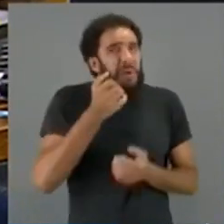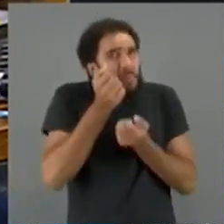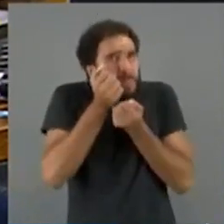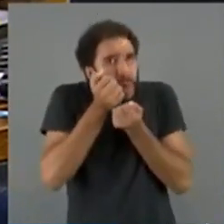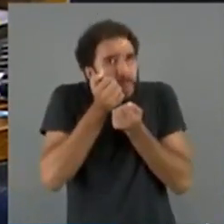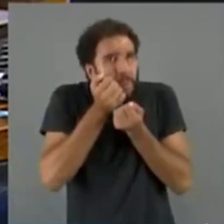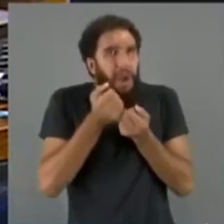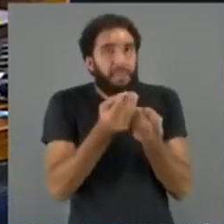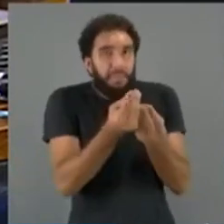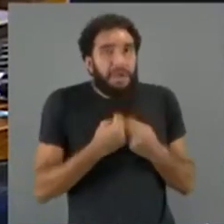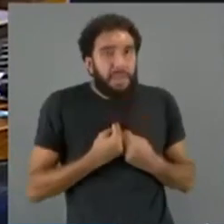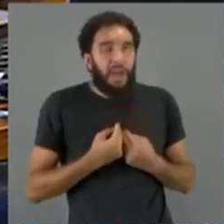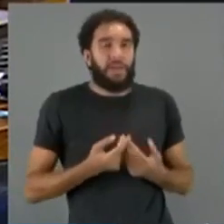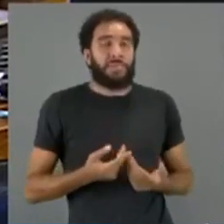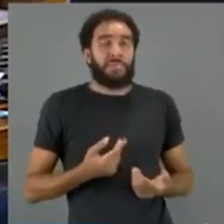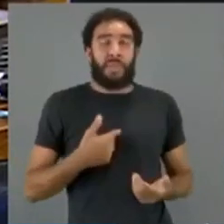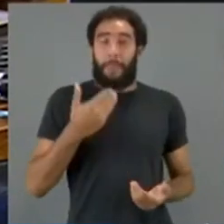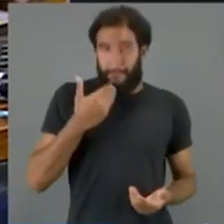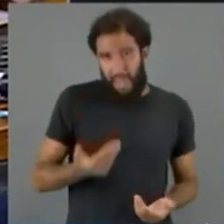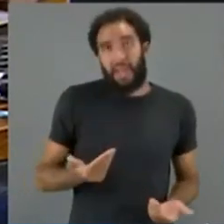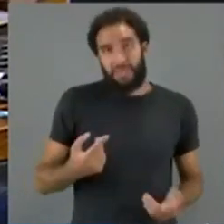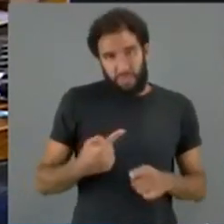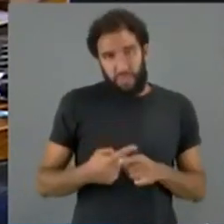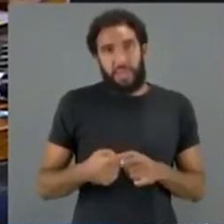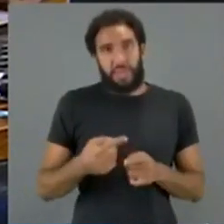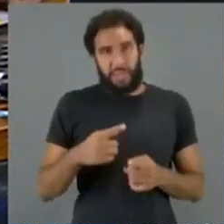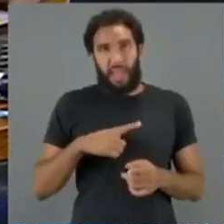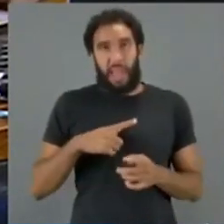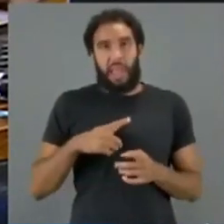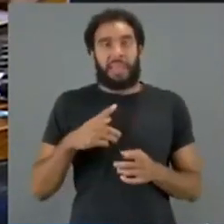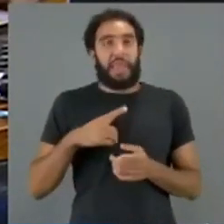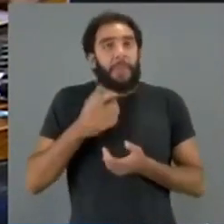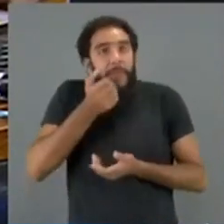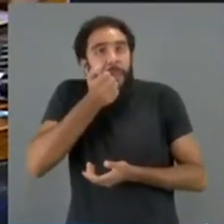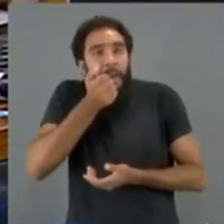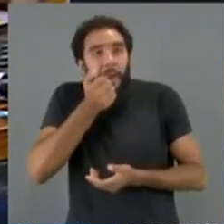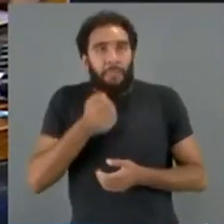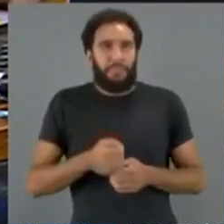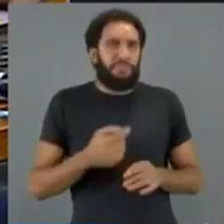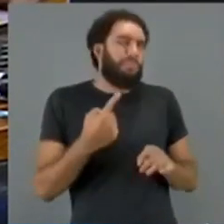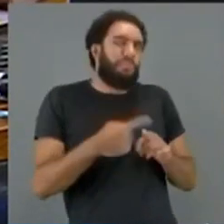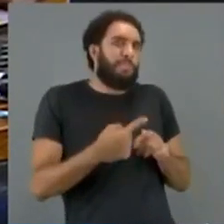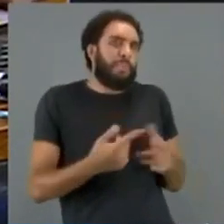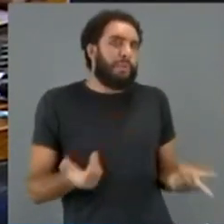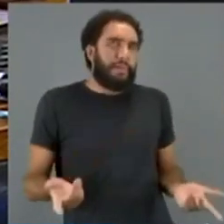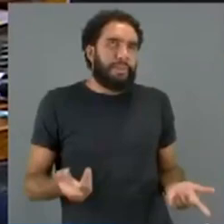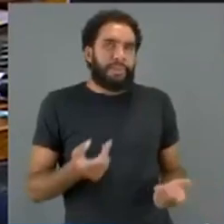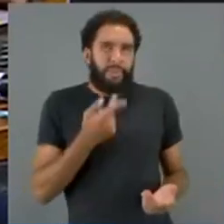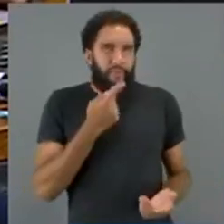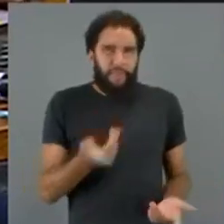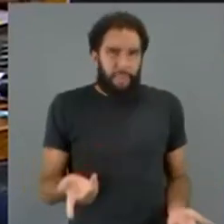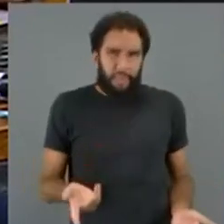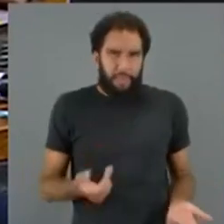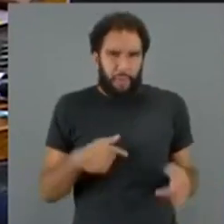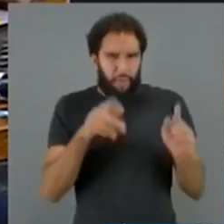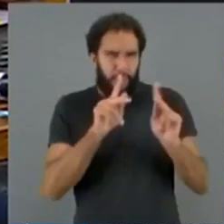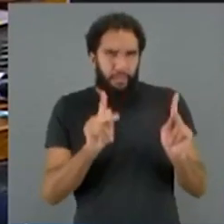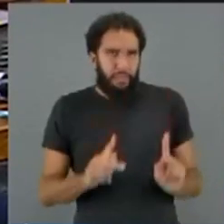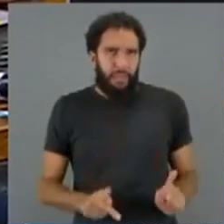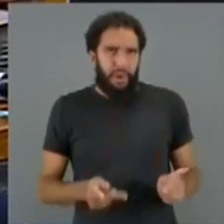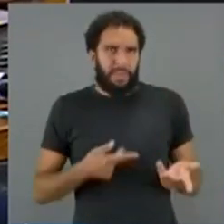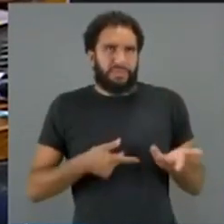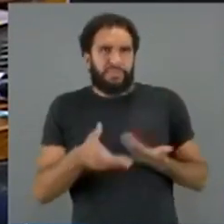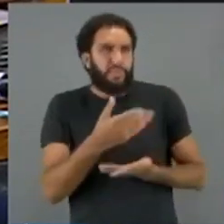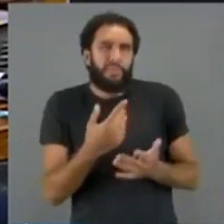dá um fixo. O senhor insiste para ele que pode estar grampeado. Mas está grampeado para quê? Se o senhor vai dizer que era para apaziguar o país, para que precisa